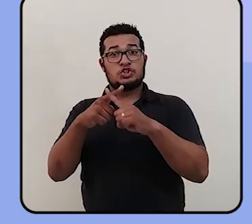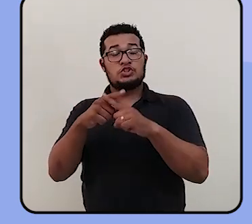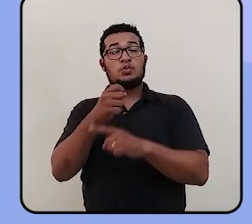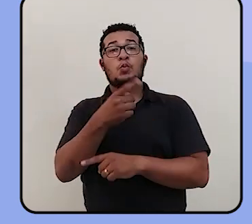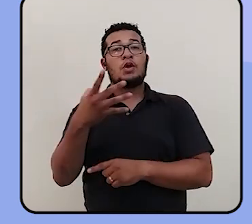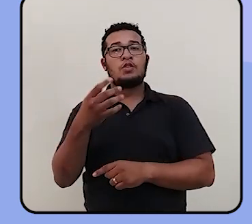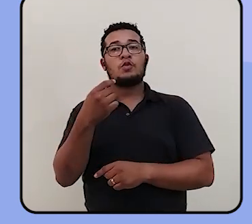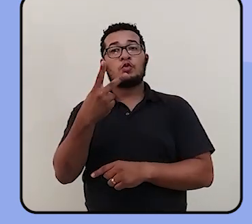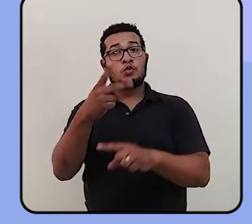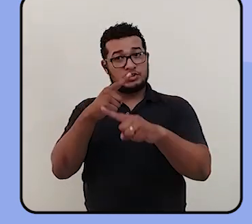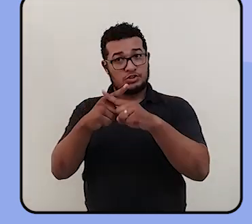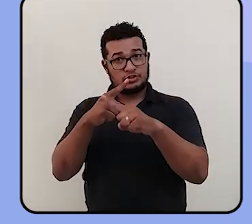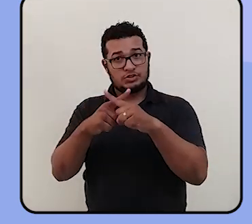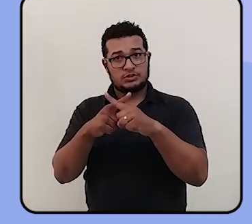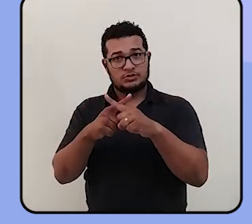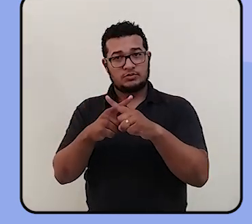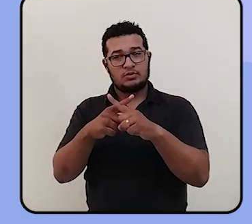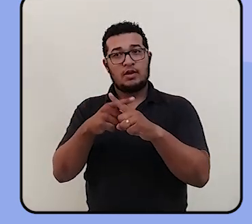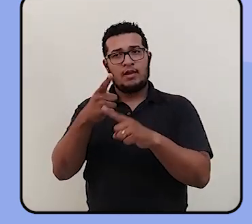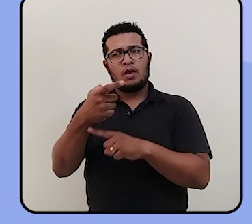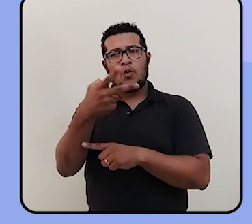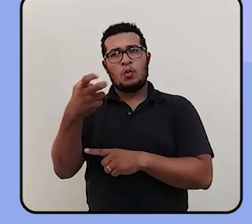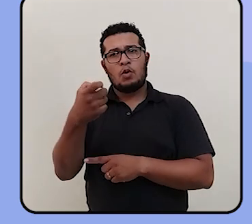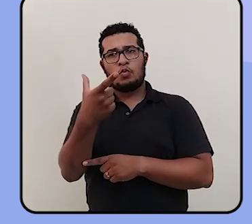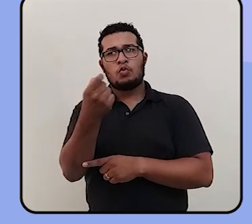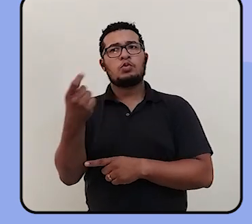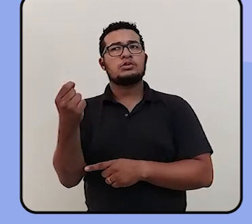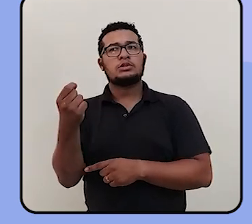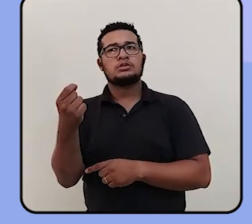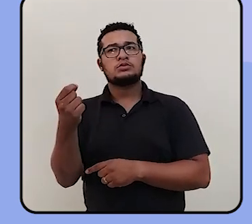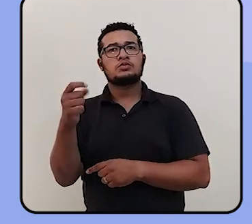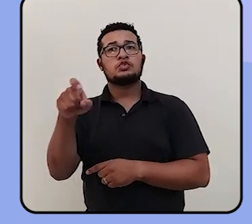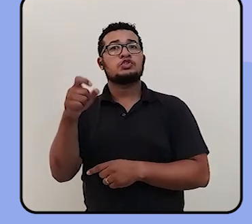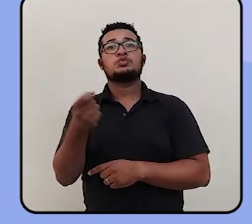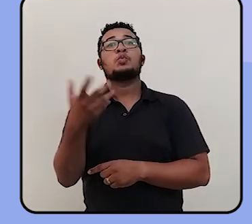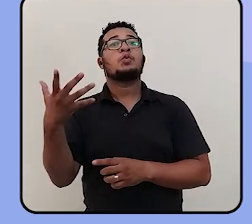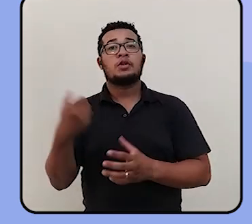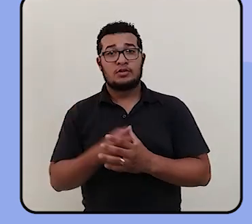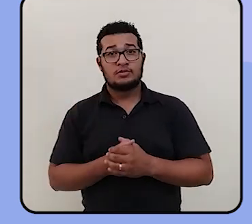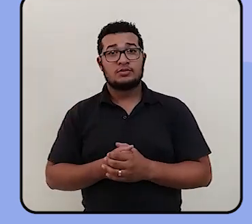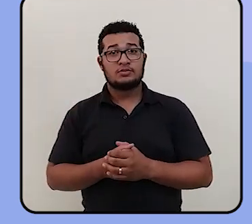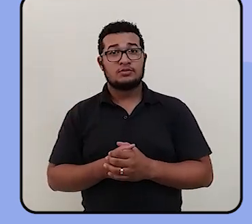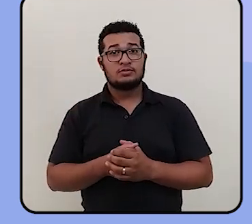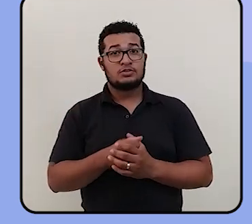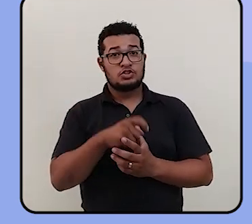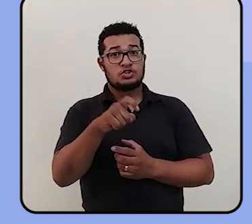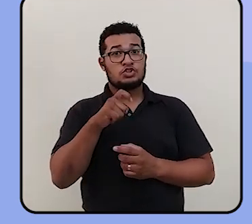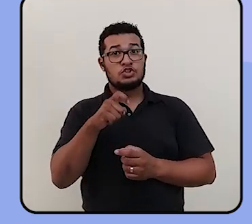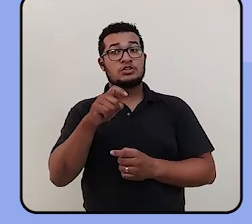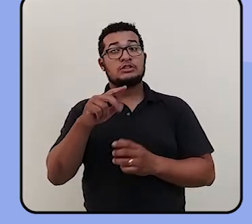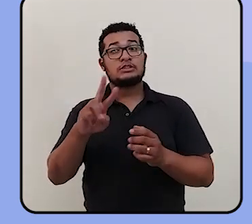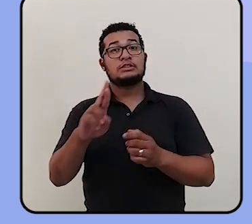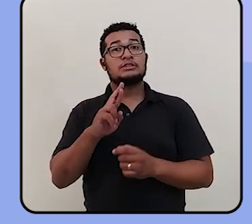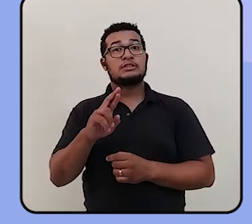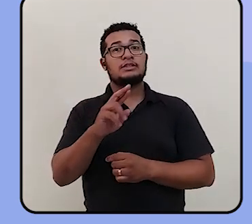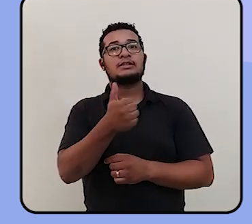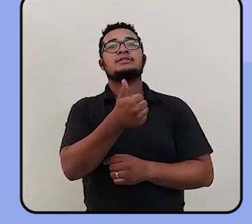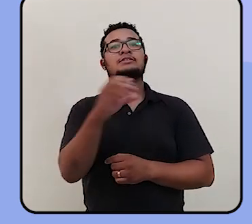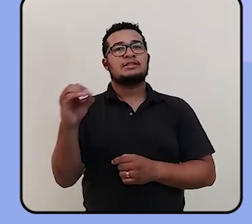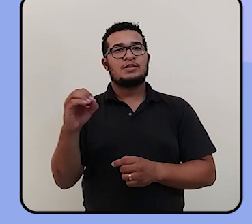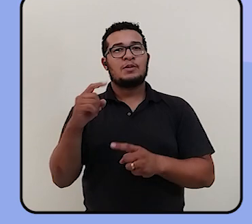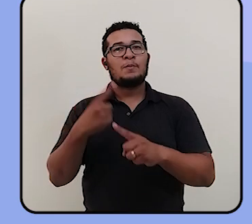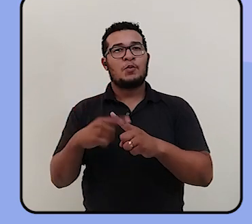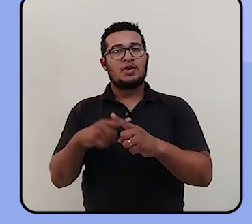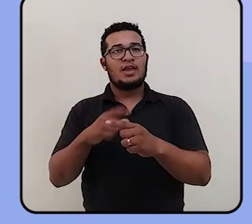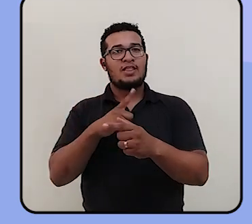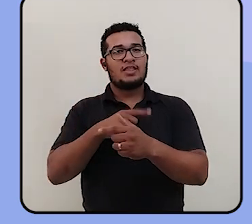2x. Se 2x vale 200, quanto é que vale x, hein? X vale 100. Por quê?